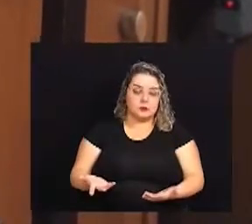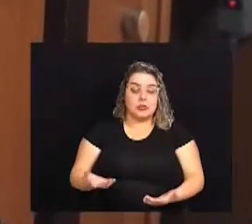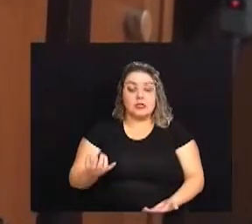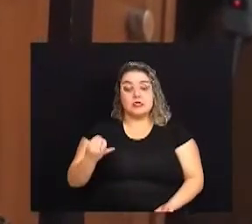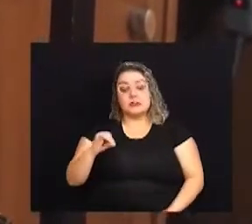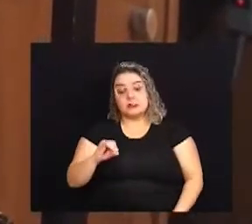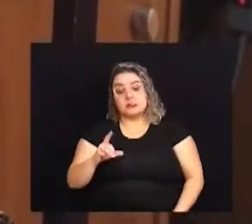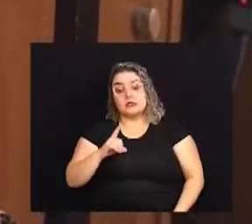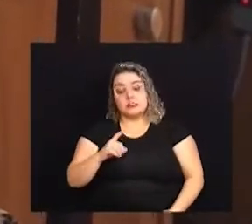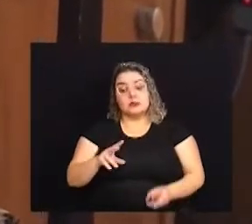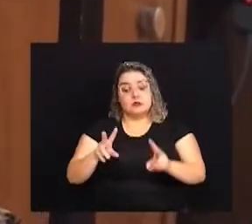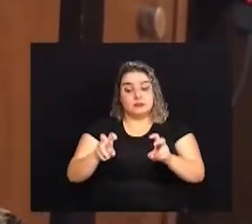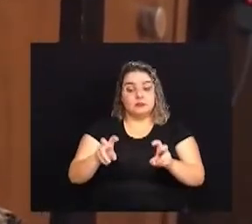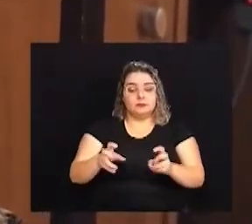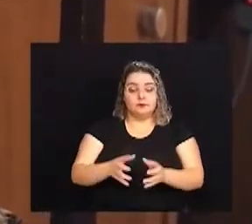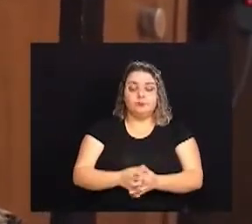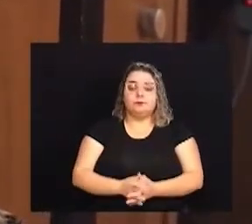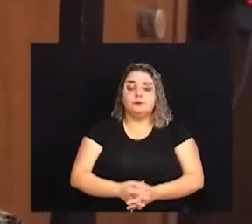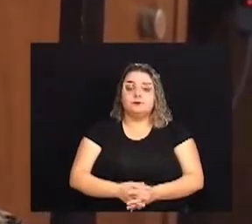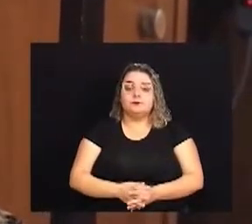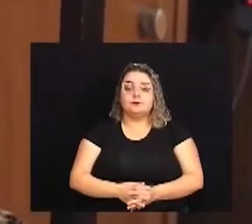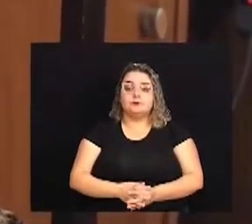nós considerarmos esse fator,